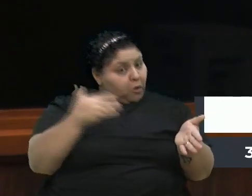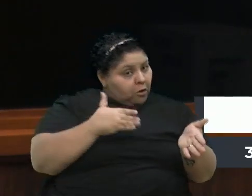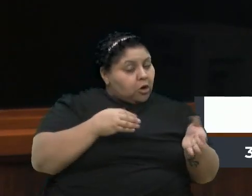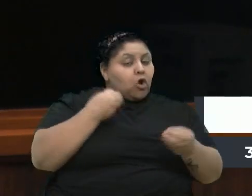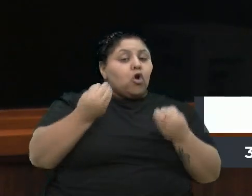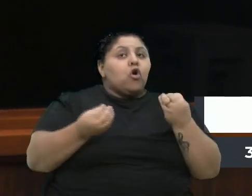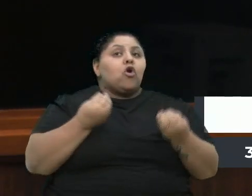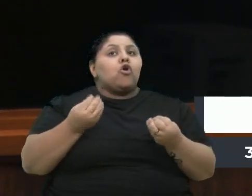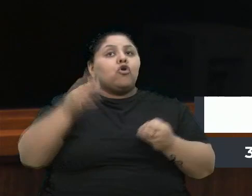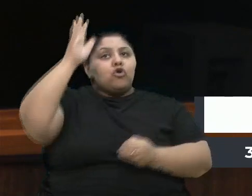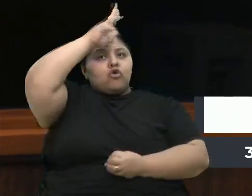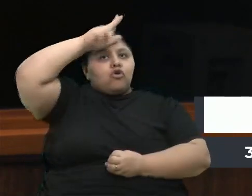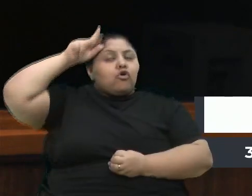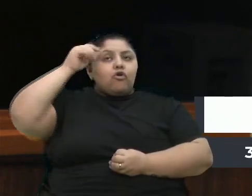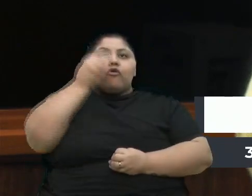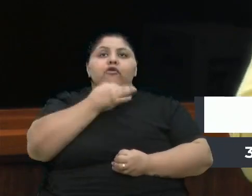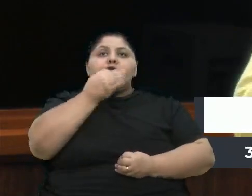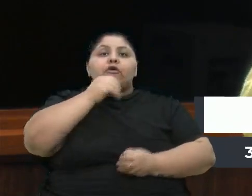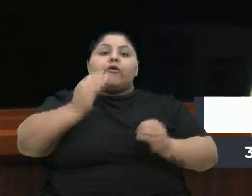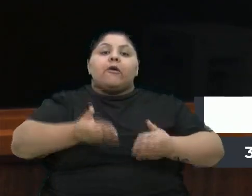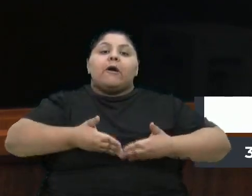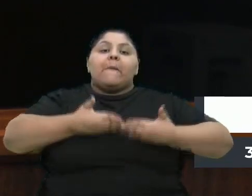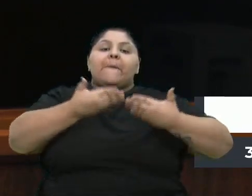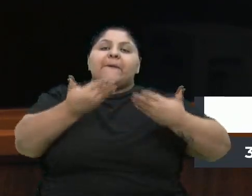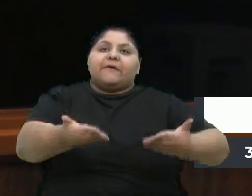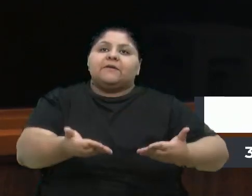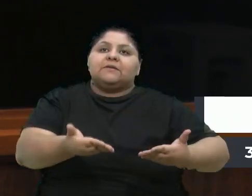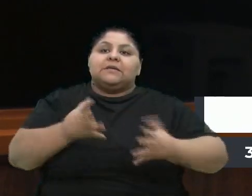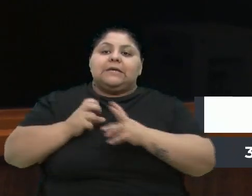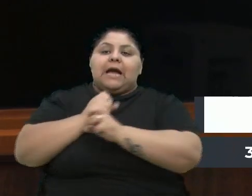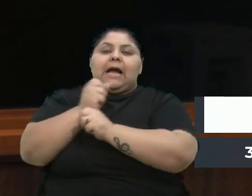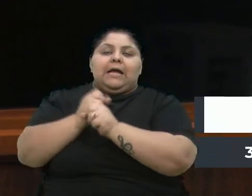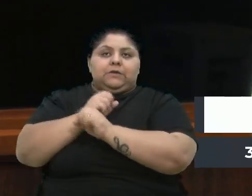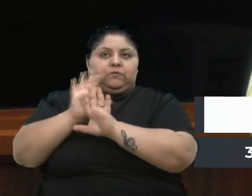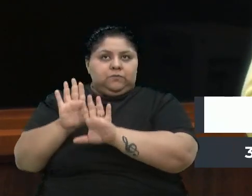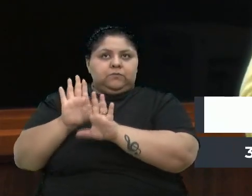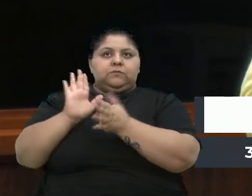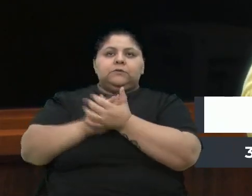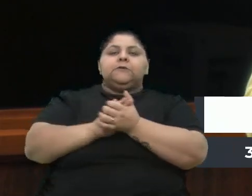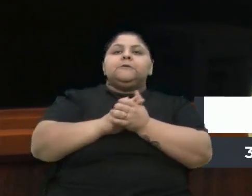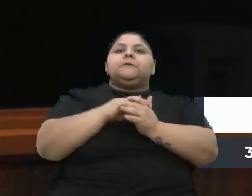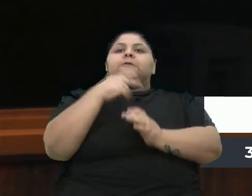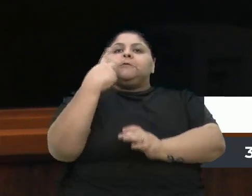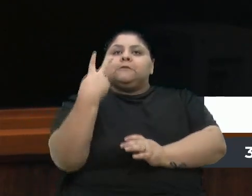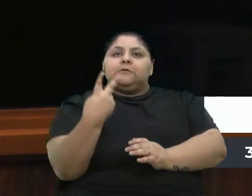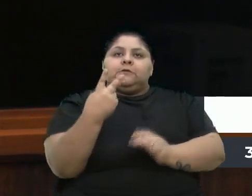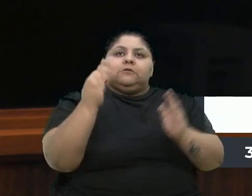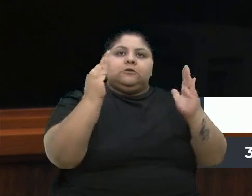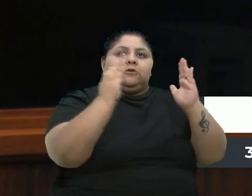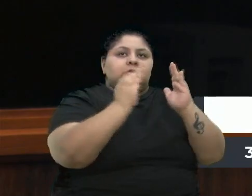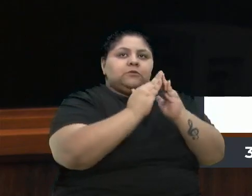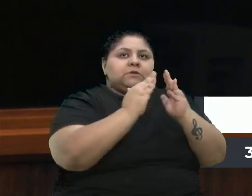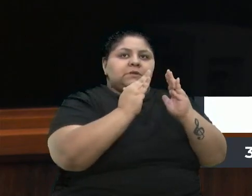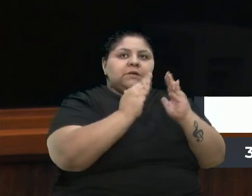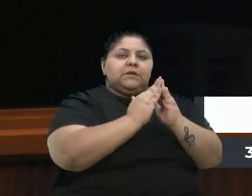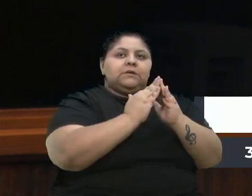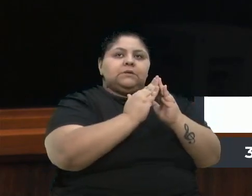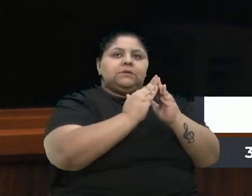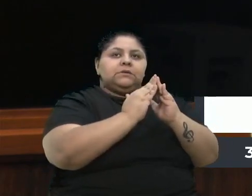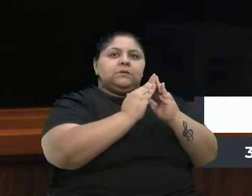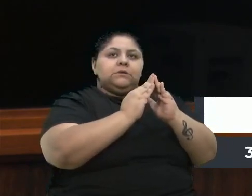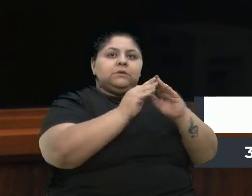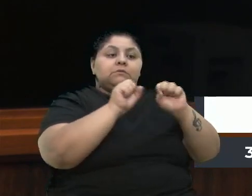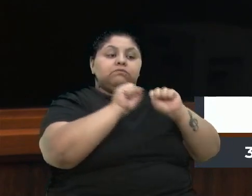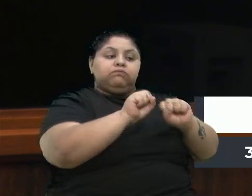o município de Caxias do Sul oferece há anos? 2 casas de passagem. 2